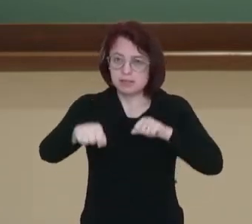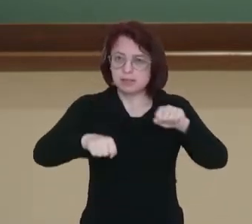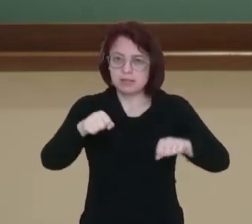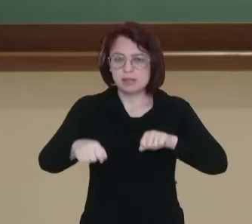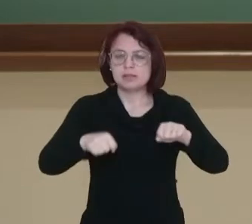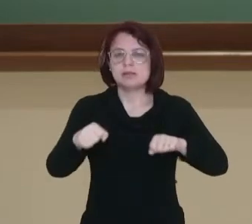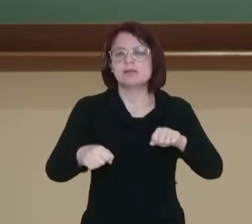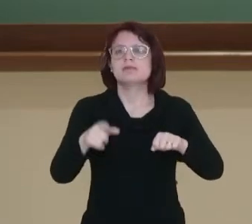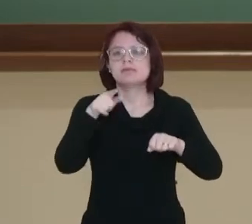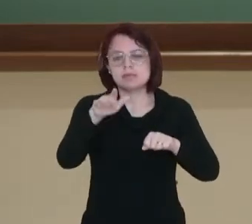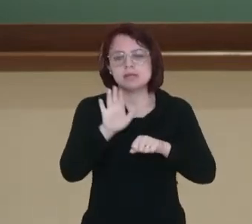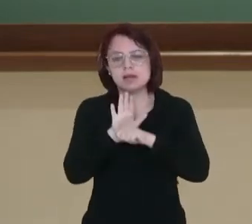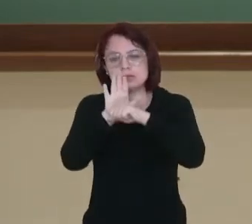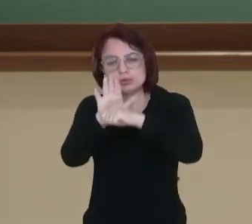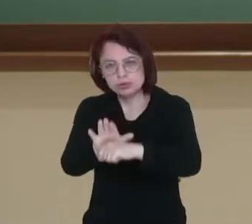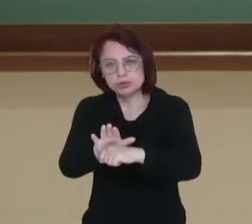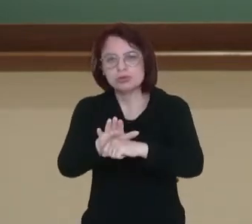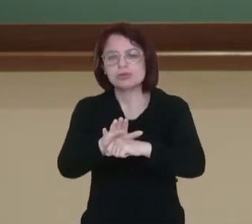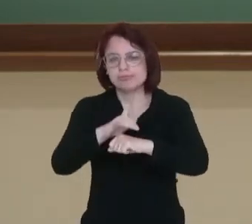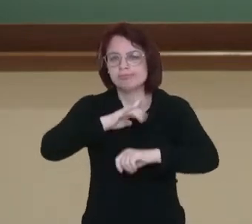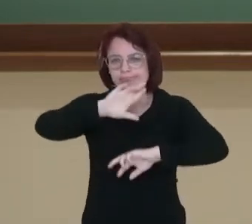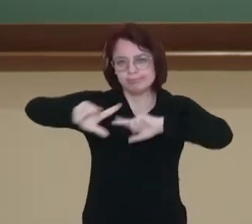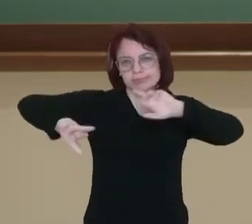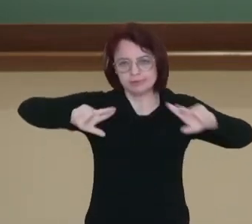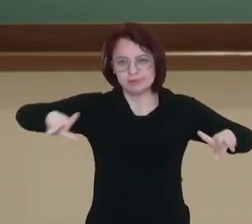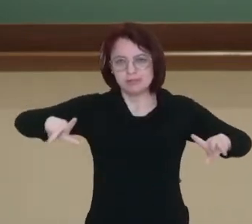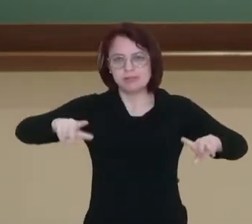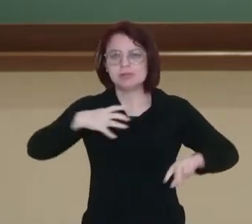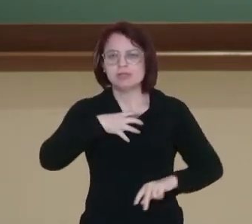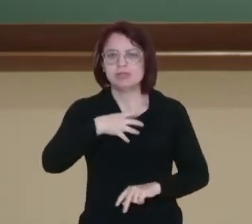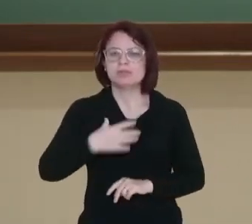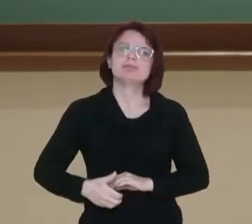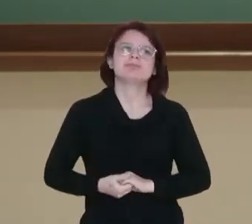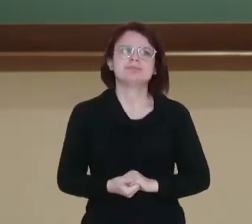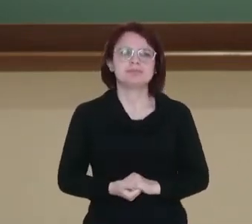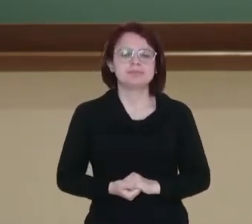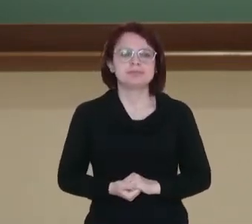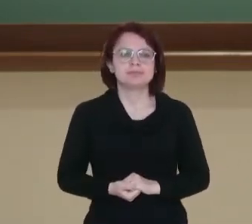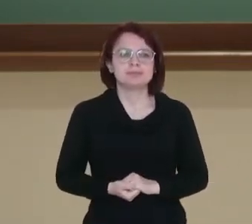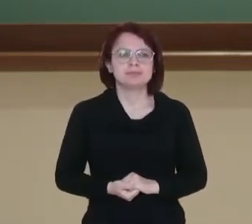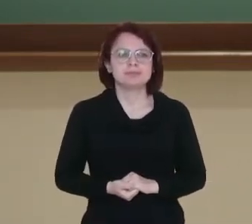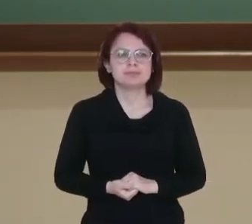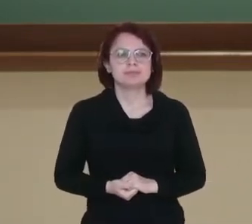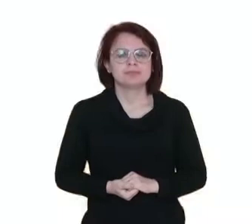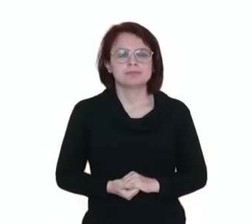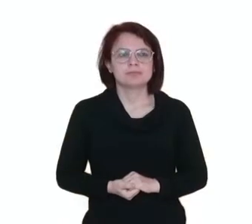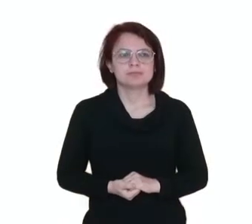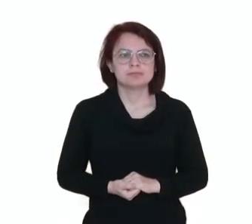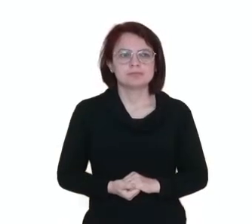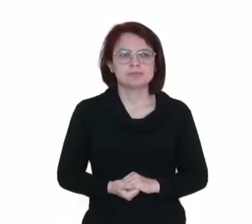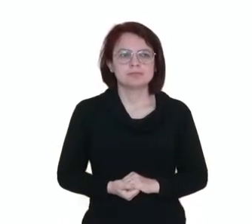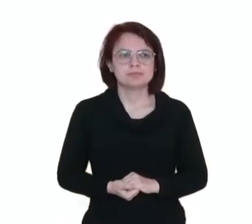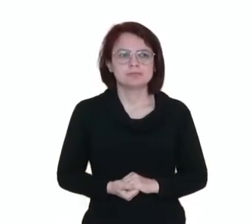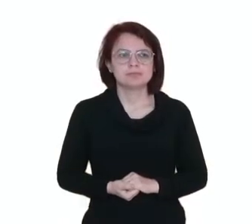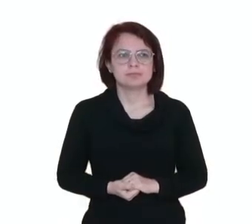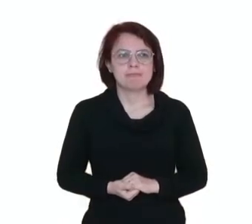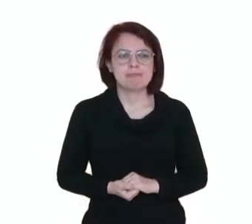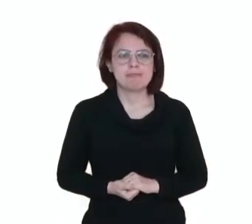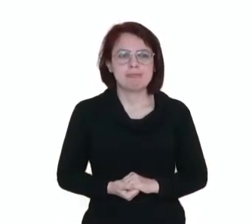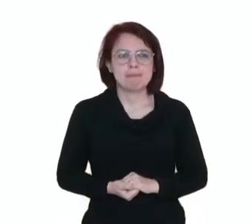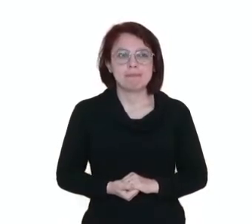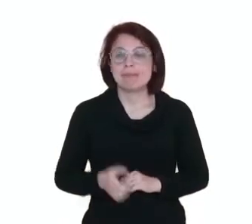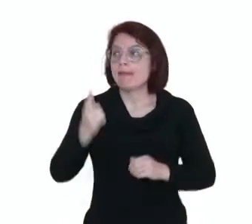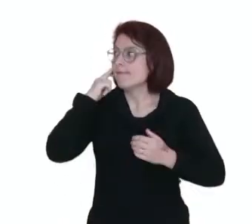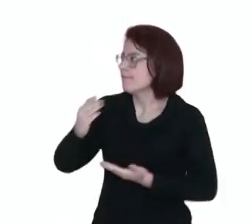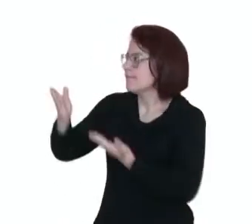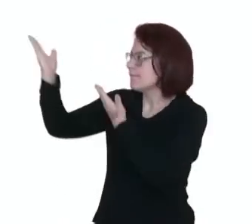você contribui de diversas maneiras. Bom, seguindo. Então, agora observando